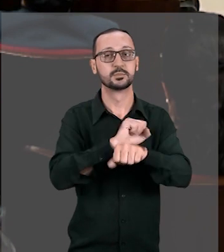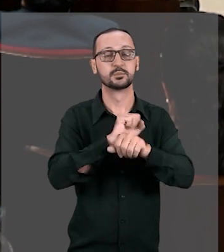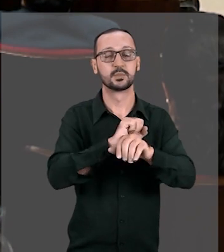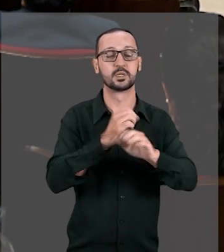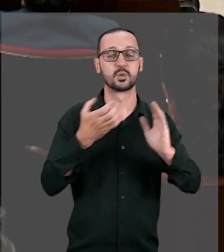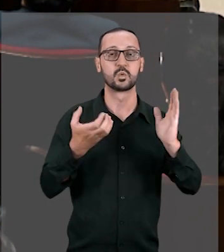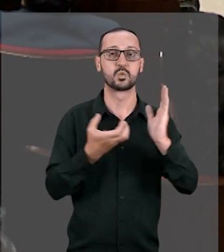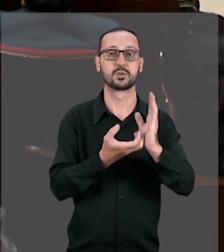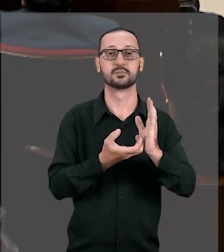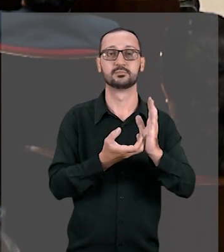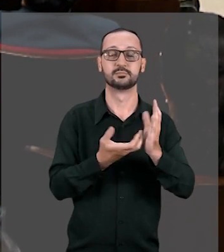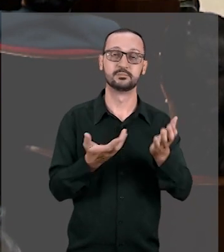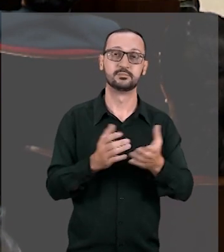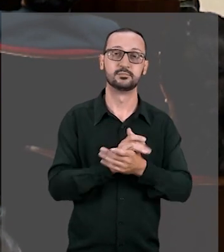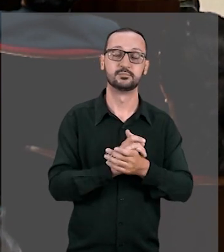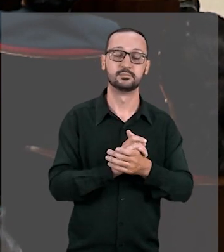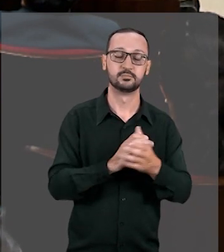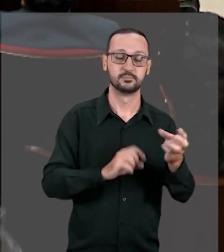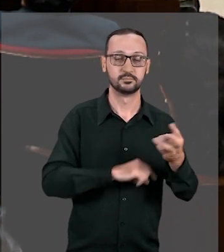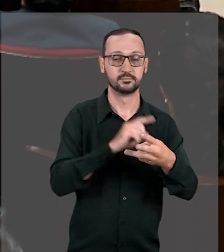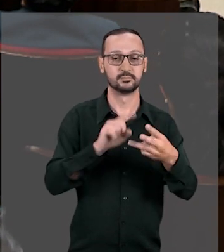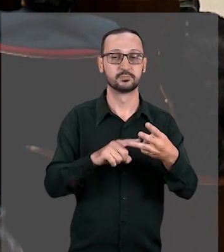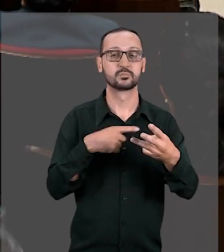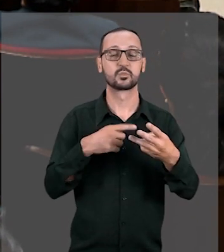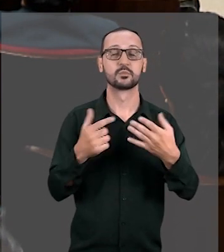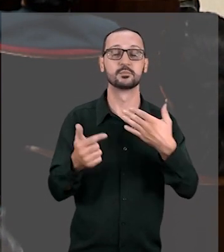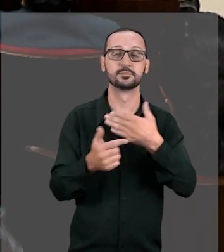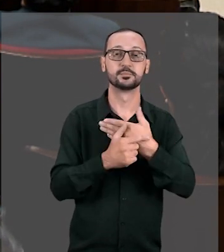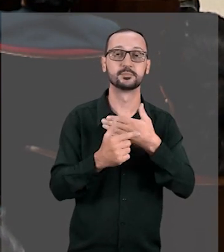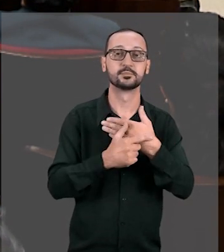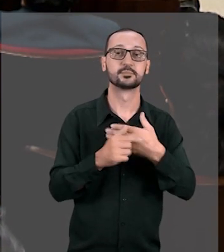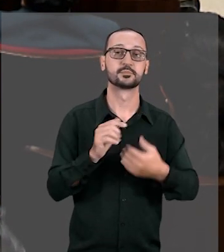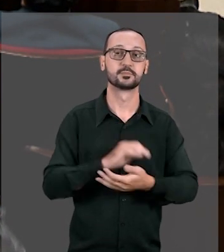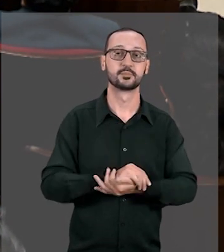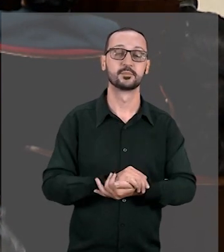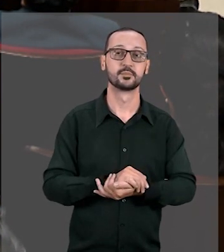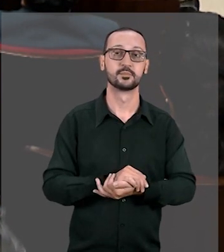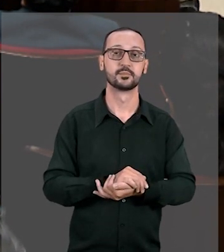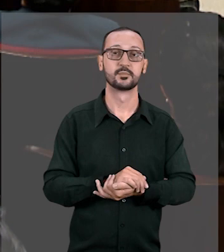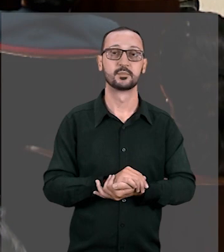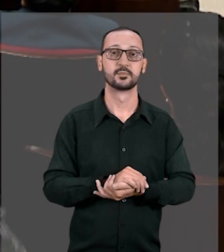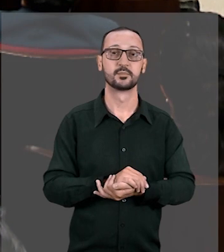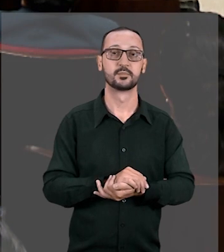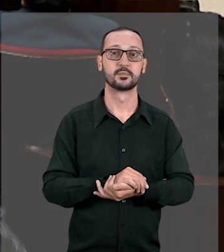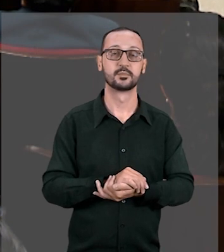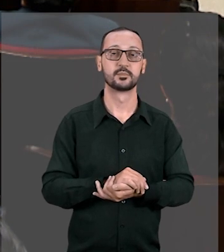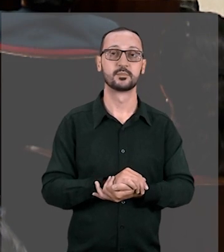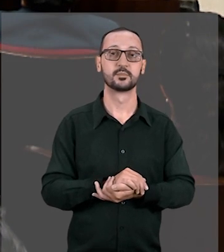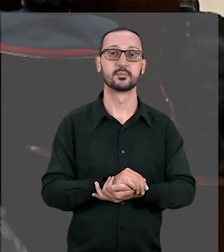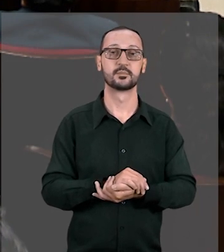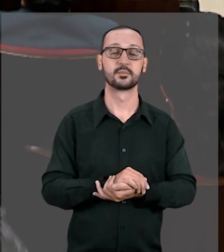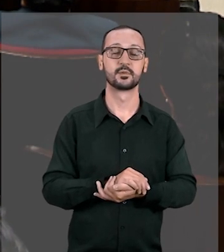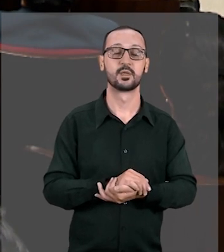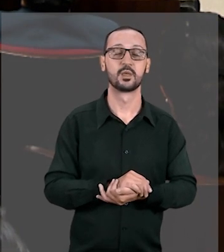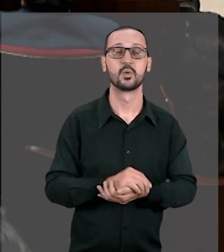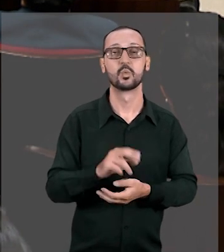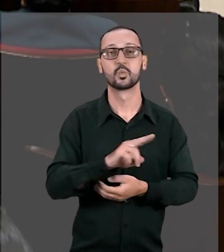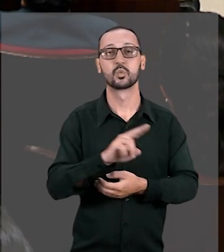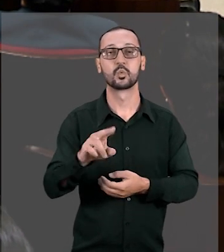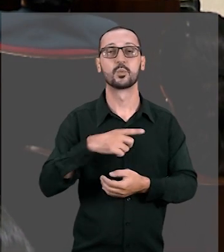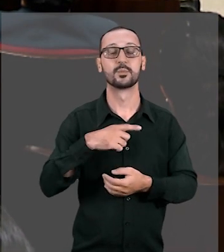outro no lugar. E o terceiro e último papel é um papel que eu chamei